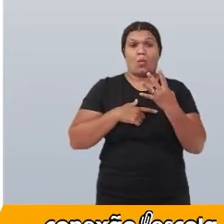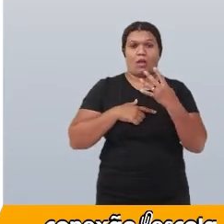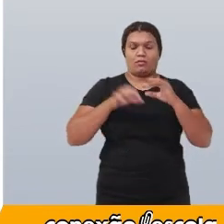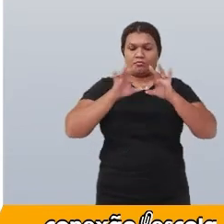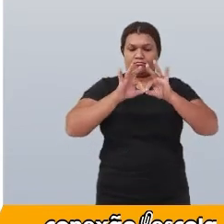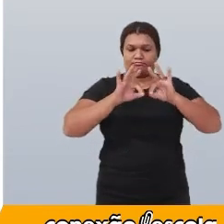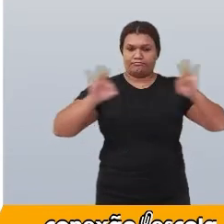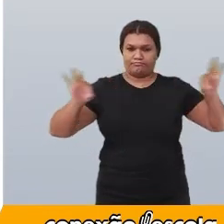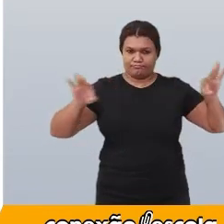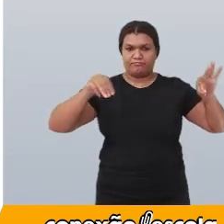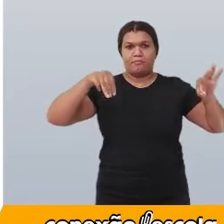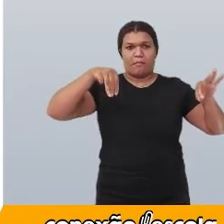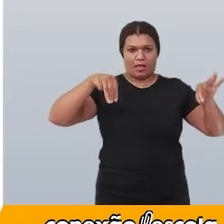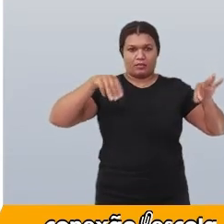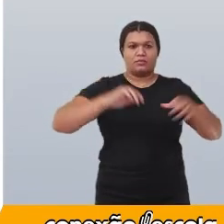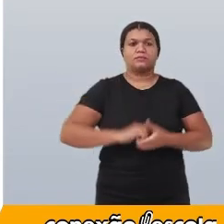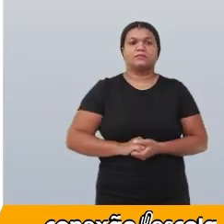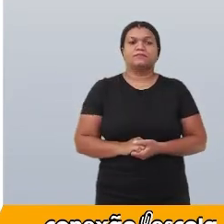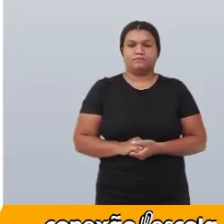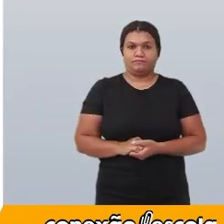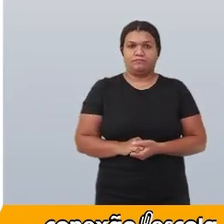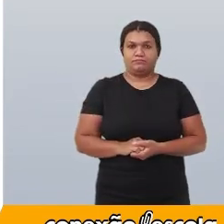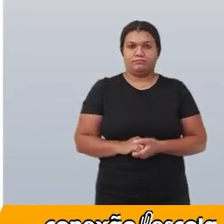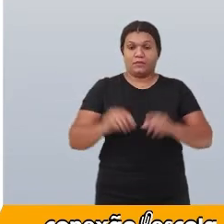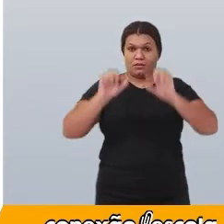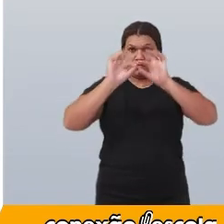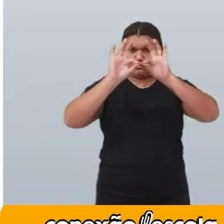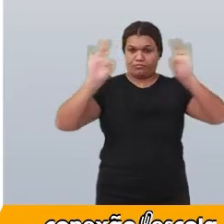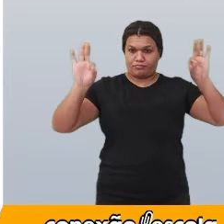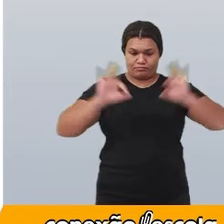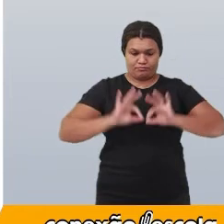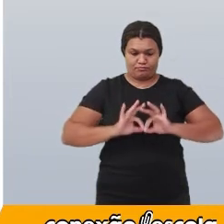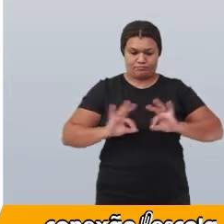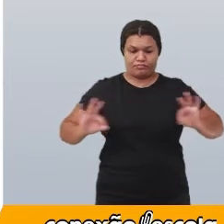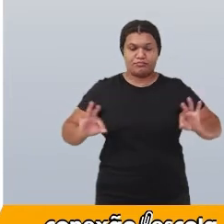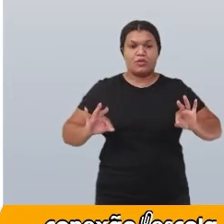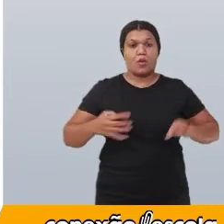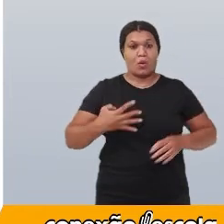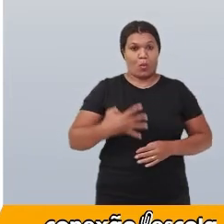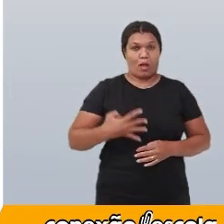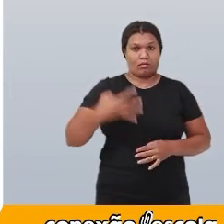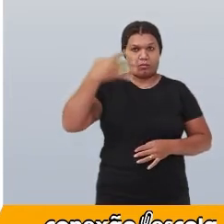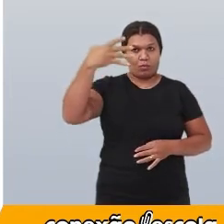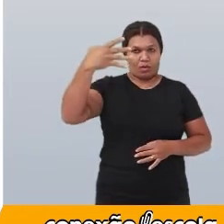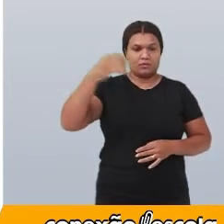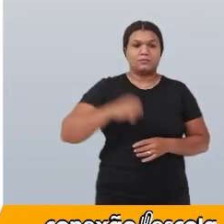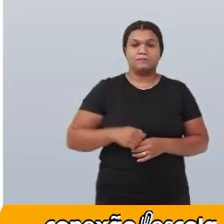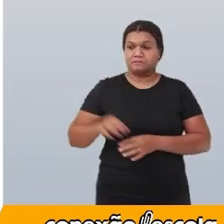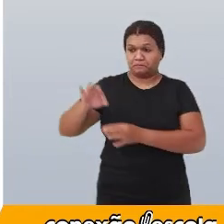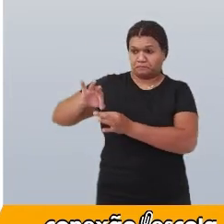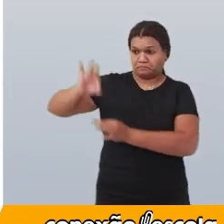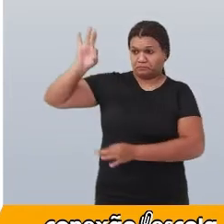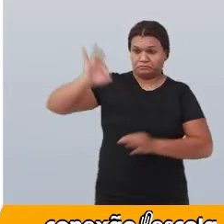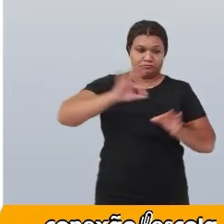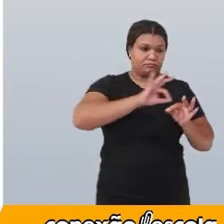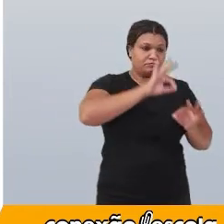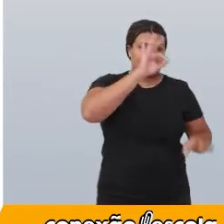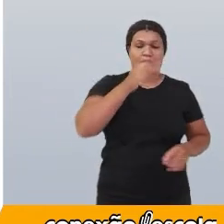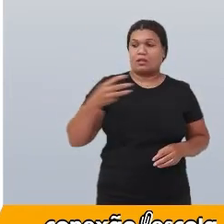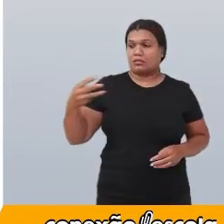4 metros em suas laterais e 3 metros nas suas outras duas